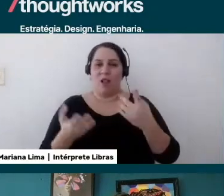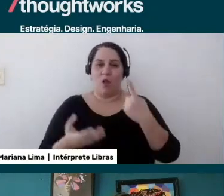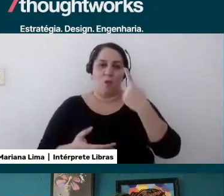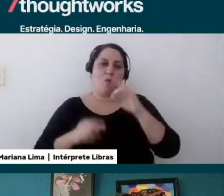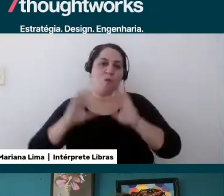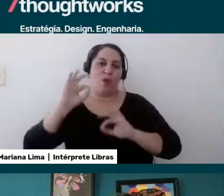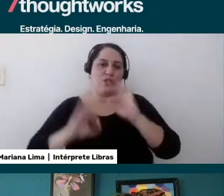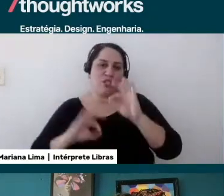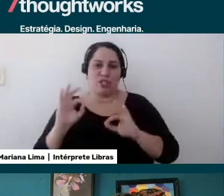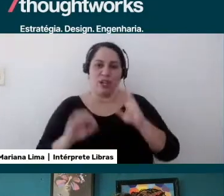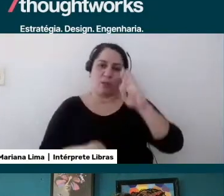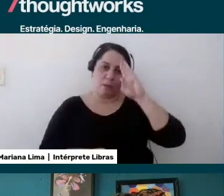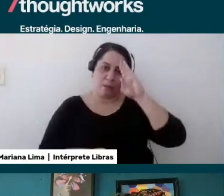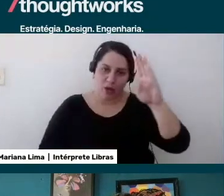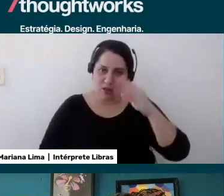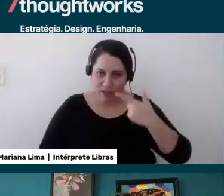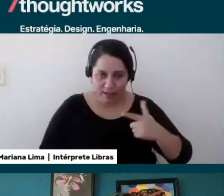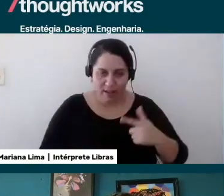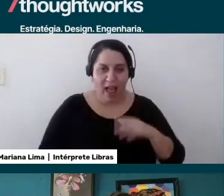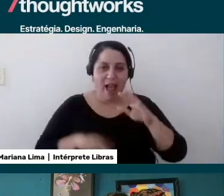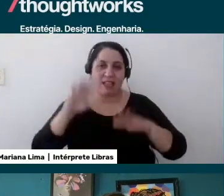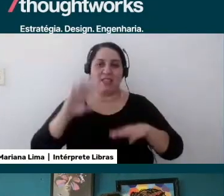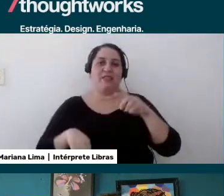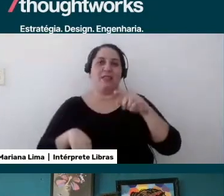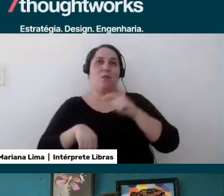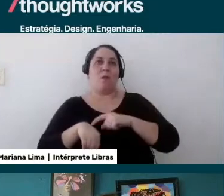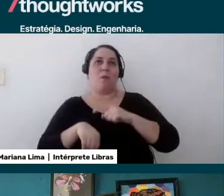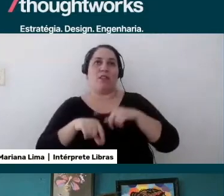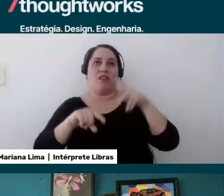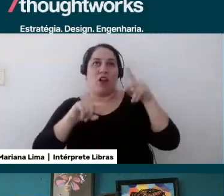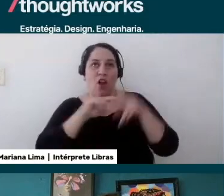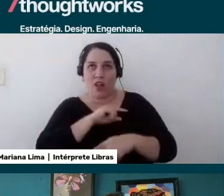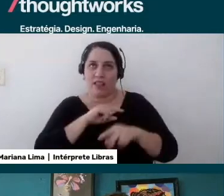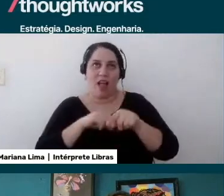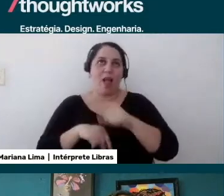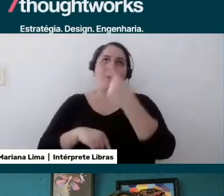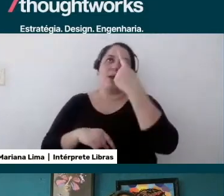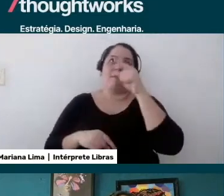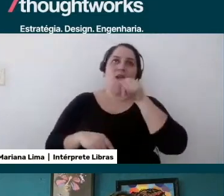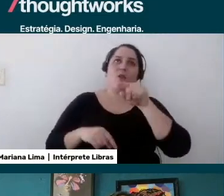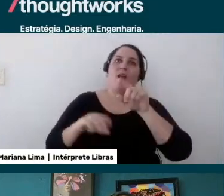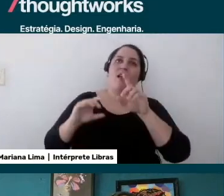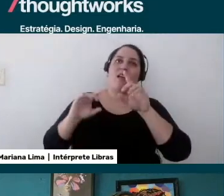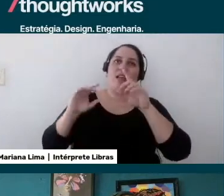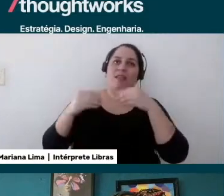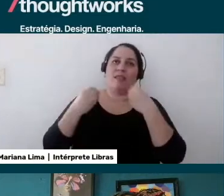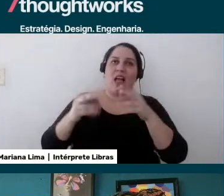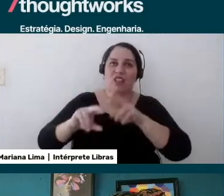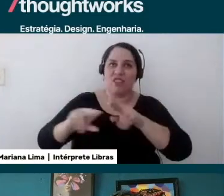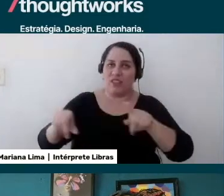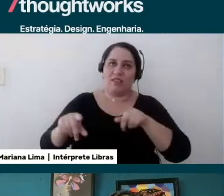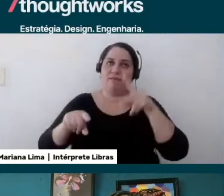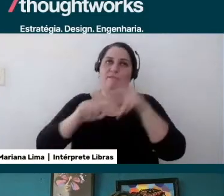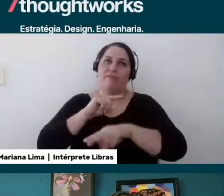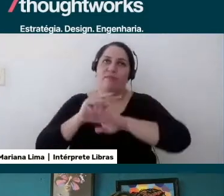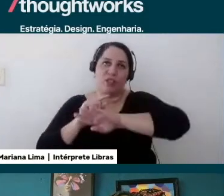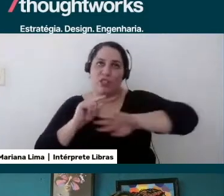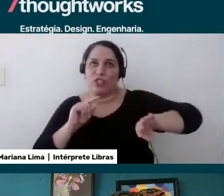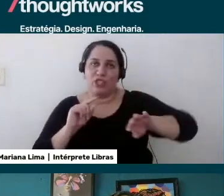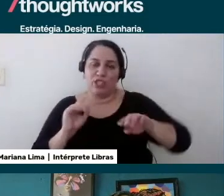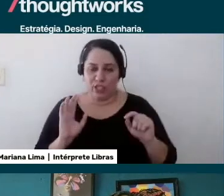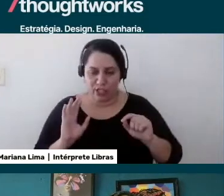vai ser priorizado, pelo contrário, no primeiro corte vai ser o projeto que vai ser despriorizado, né,